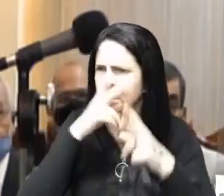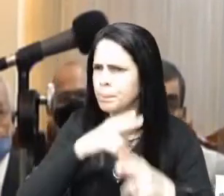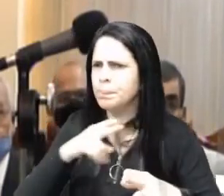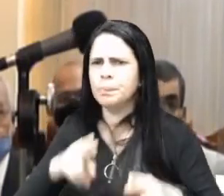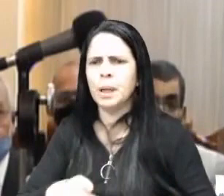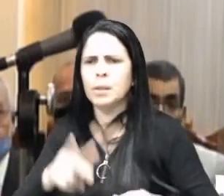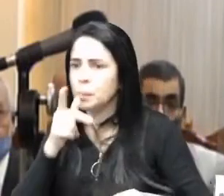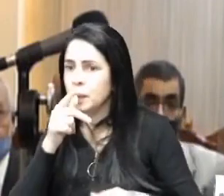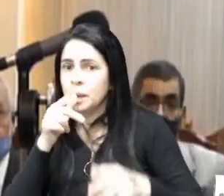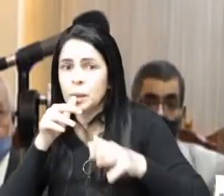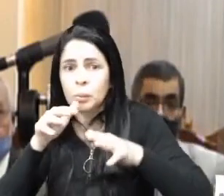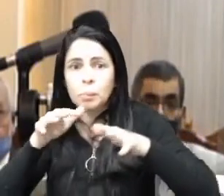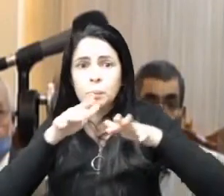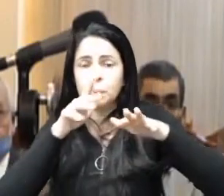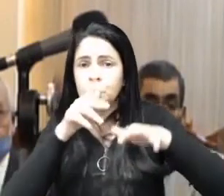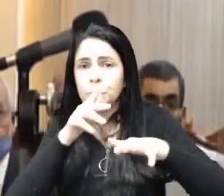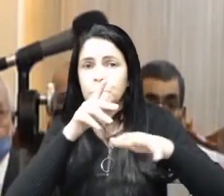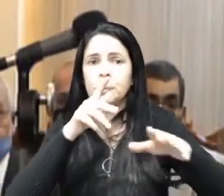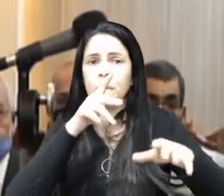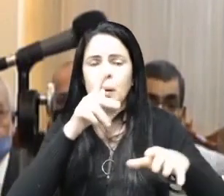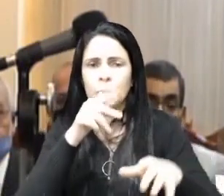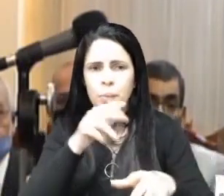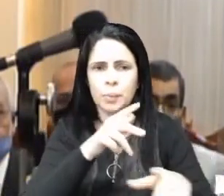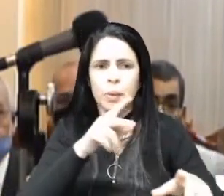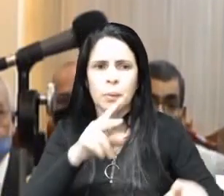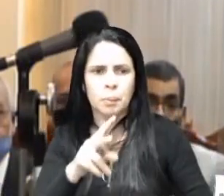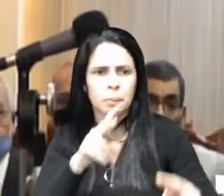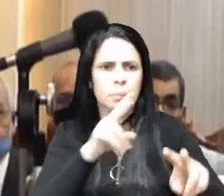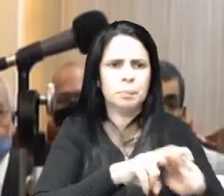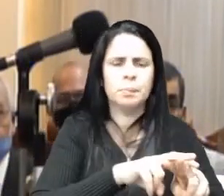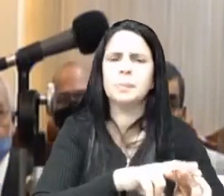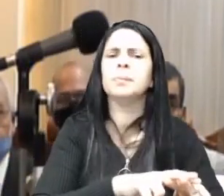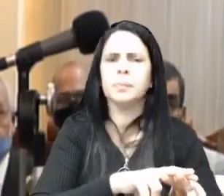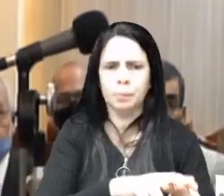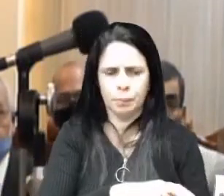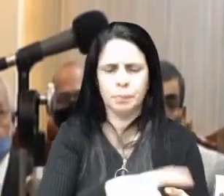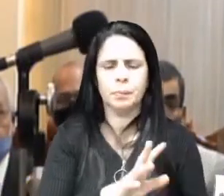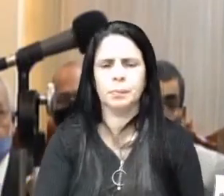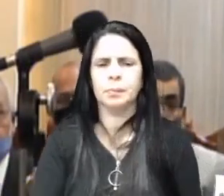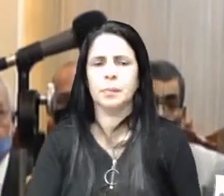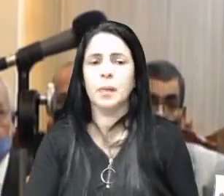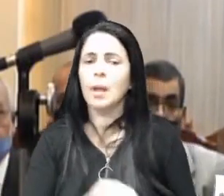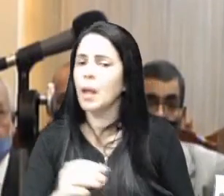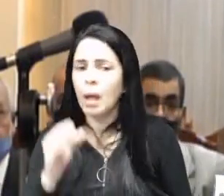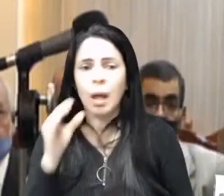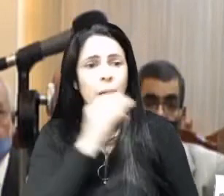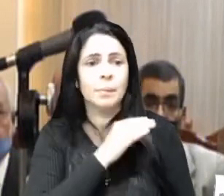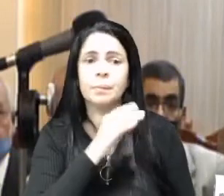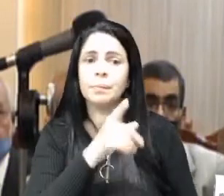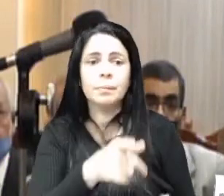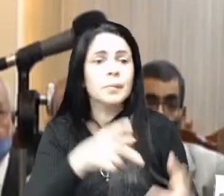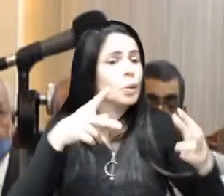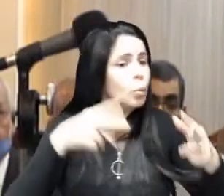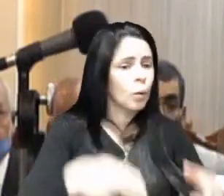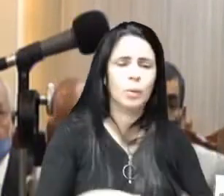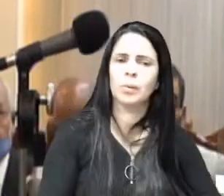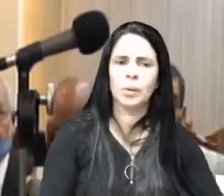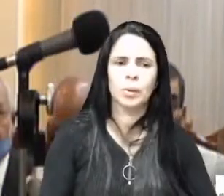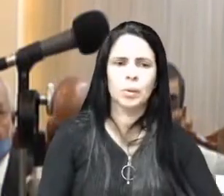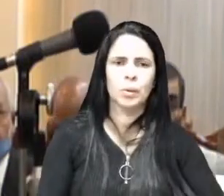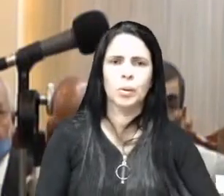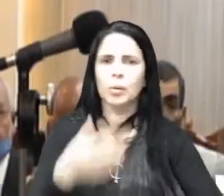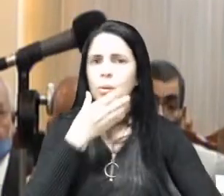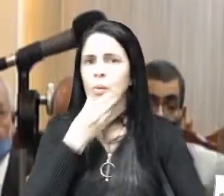nas armadilhas escondidas. Assim também os homens são tomados pelas épocas, pelos tempos difíceis que